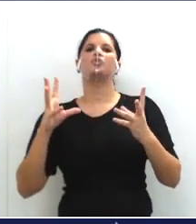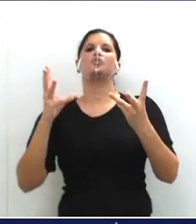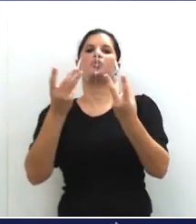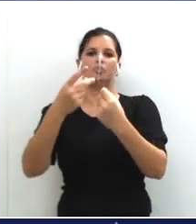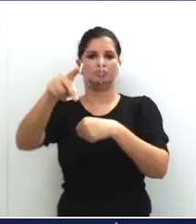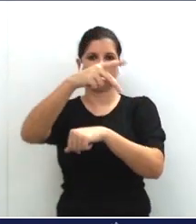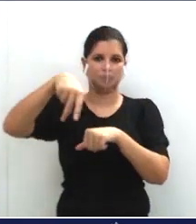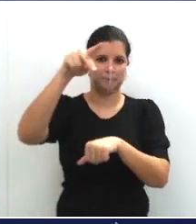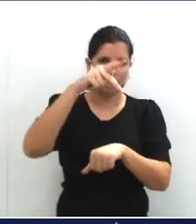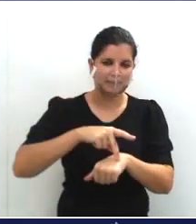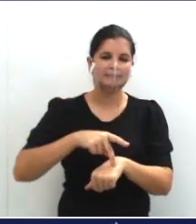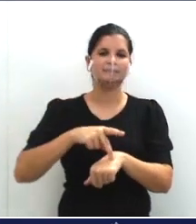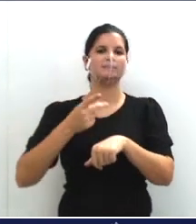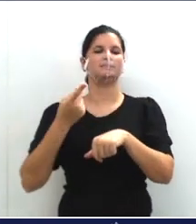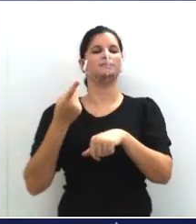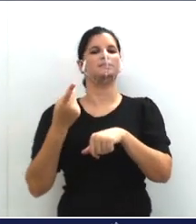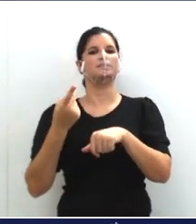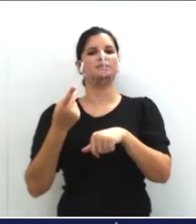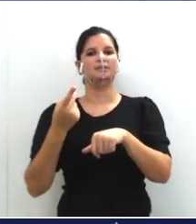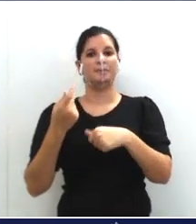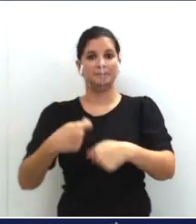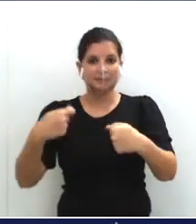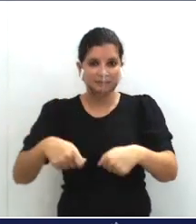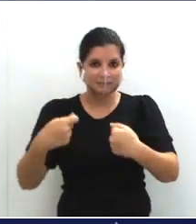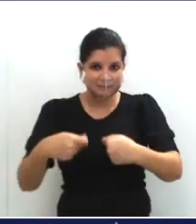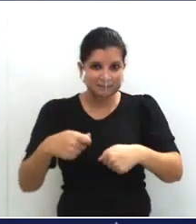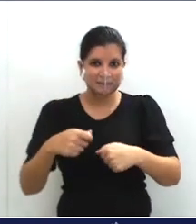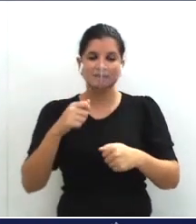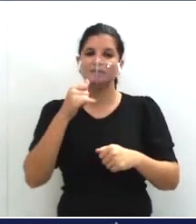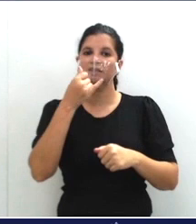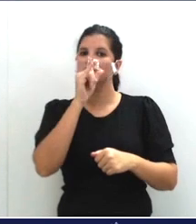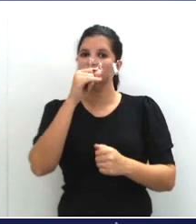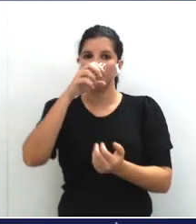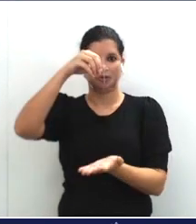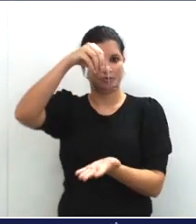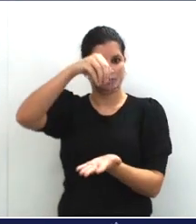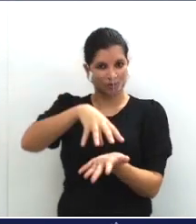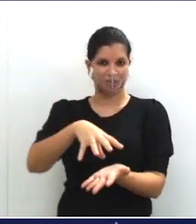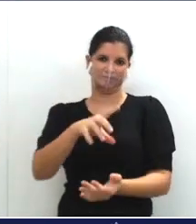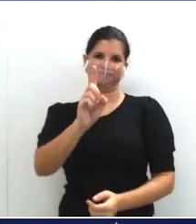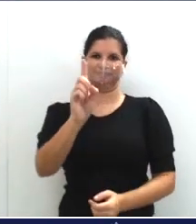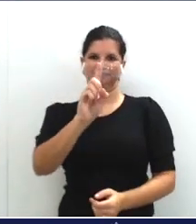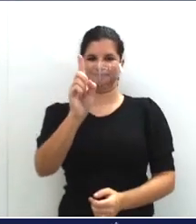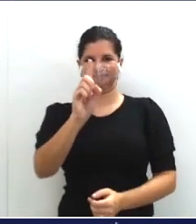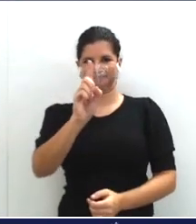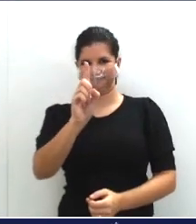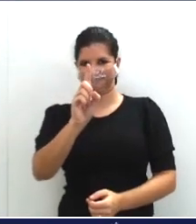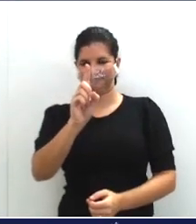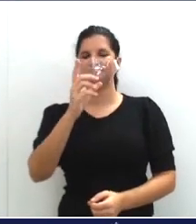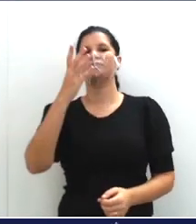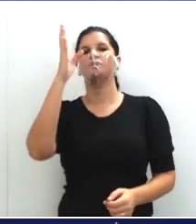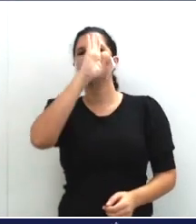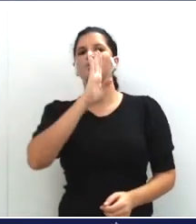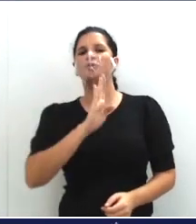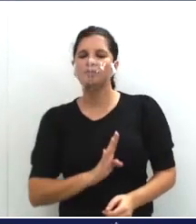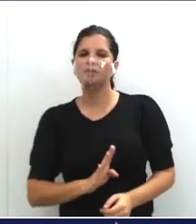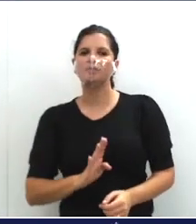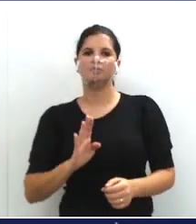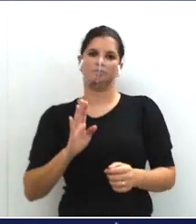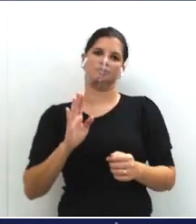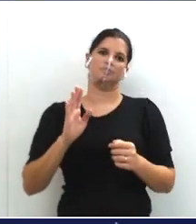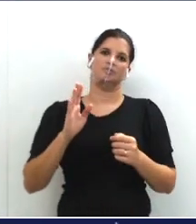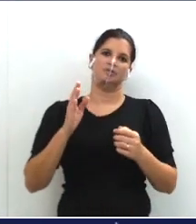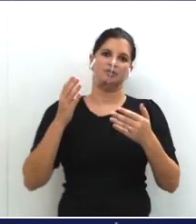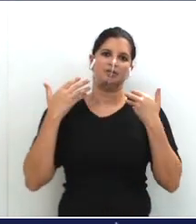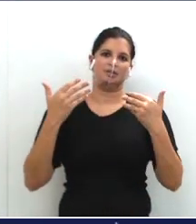todos os países, necessariamente, eles vão precisar de energia nuclear. O Brasil, por exemplo, é um